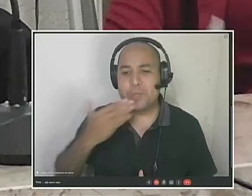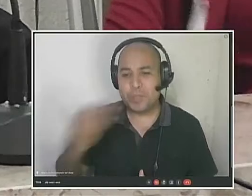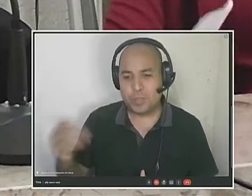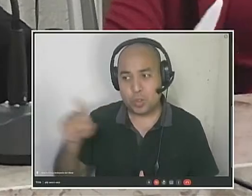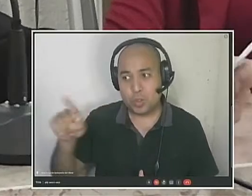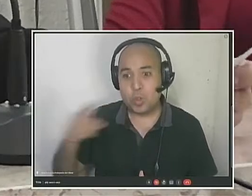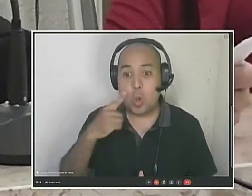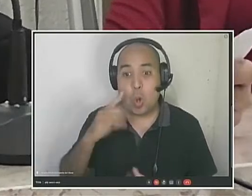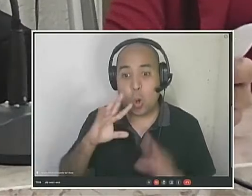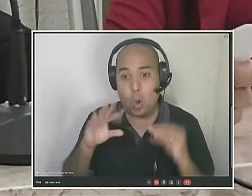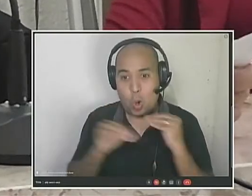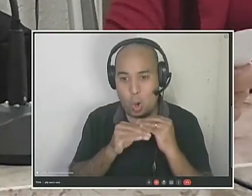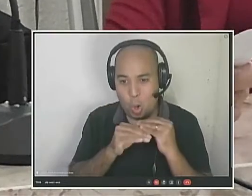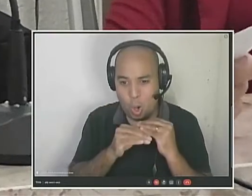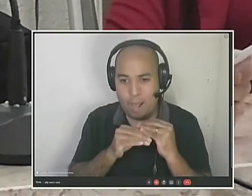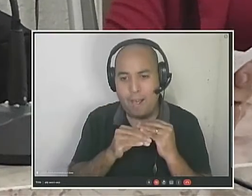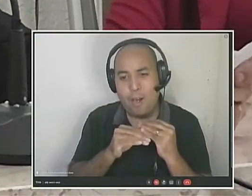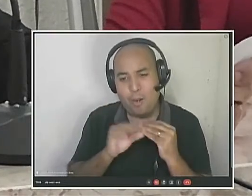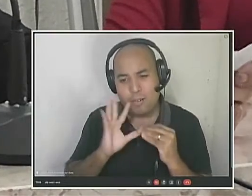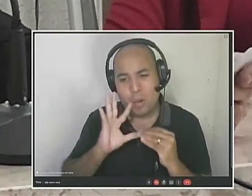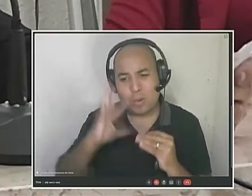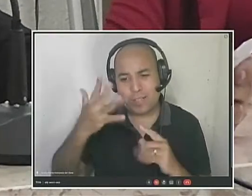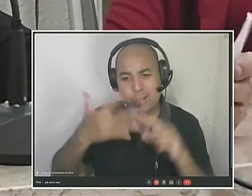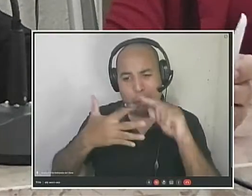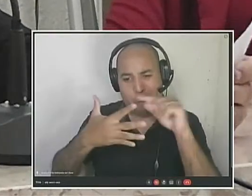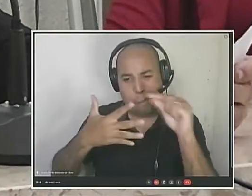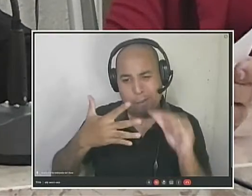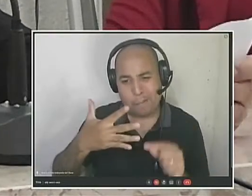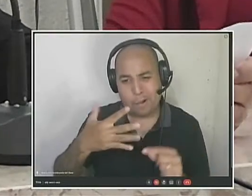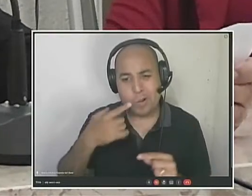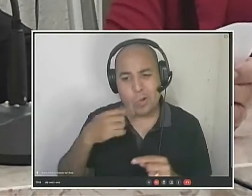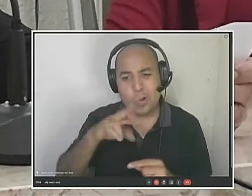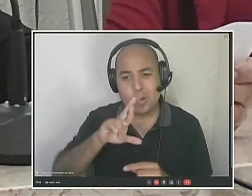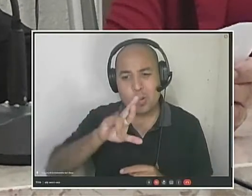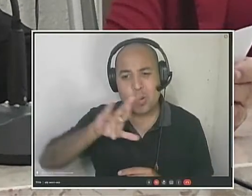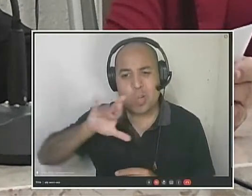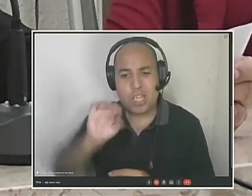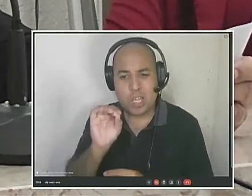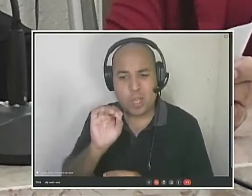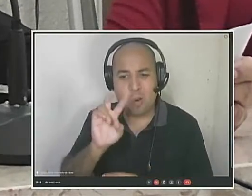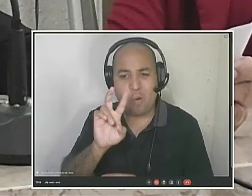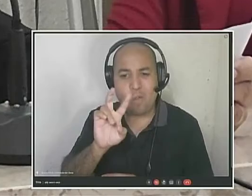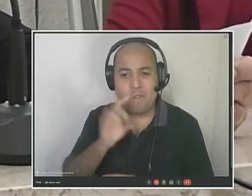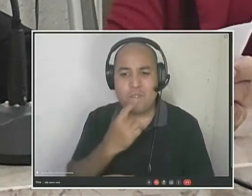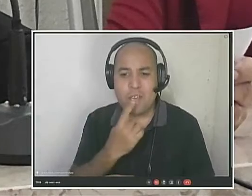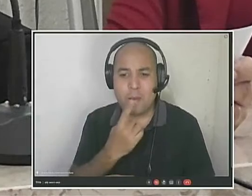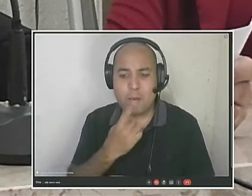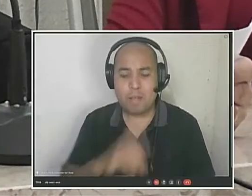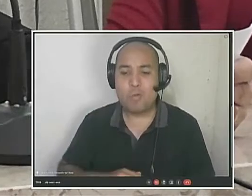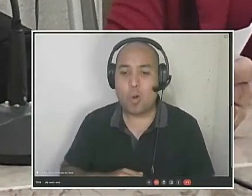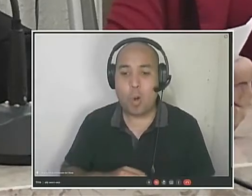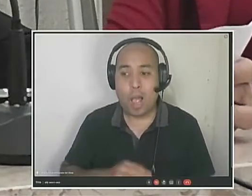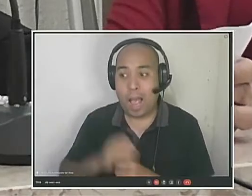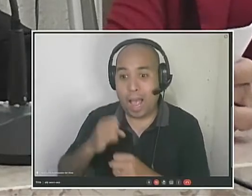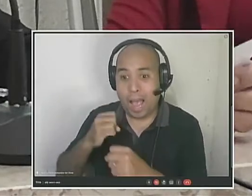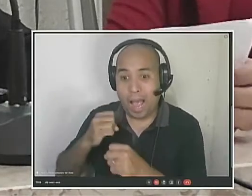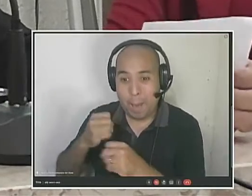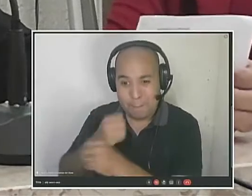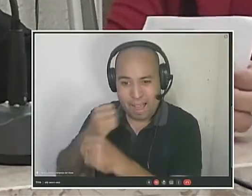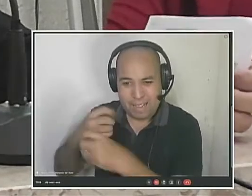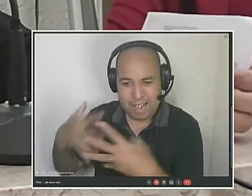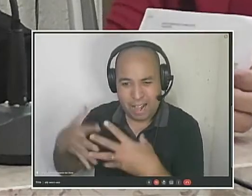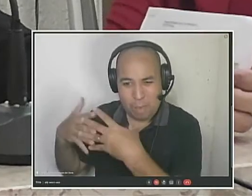só para colocar aí essa situação aí do Rio Vermelho, para que não tire essas máquinas enquanto não faça essas vicinais,